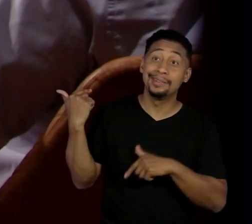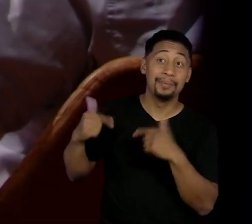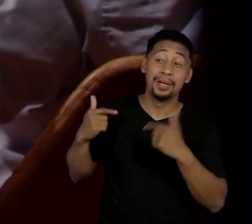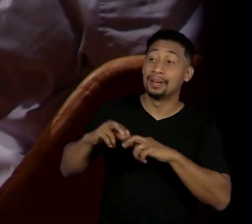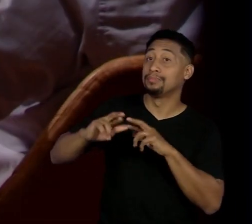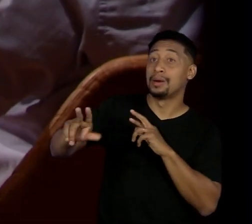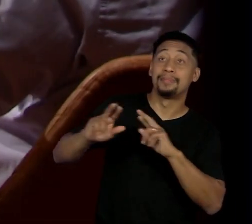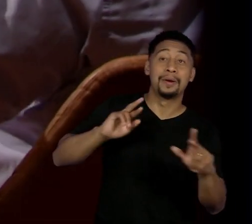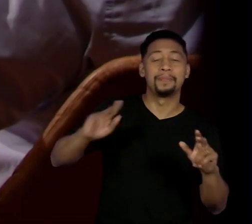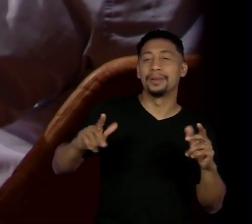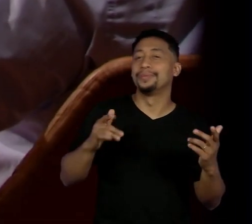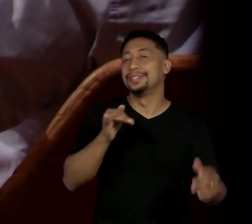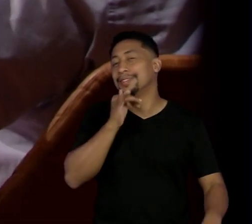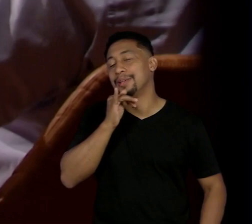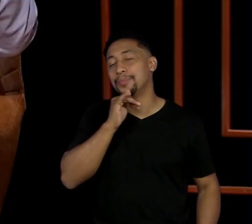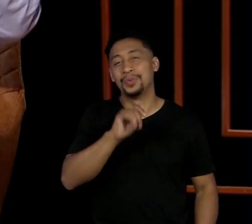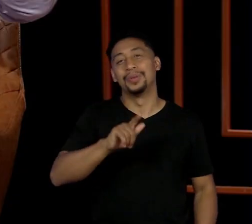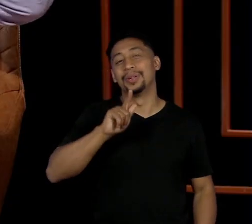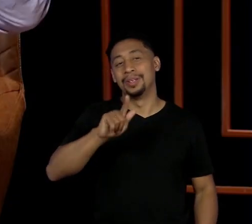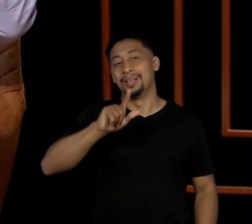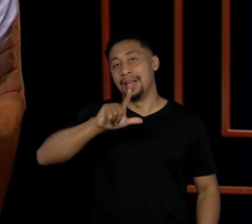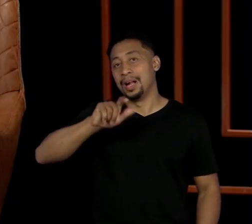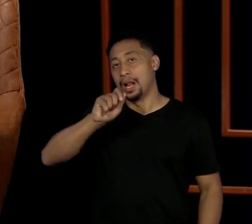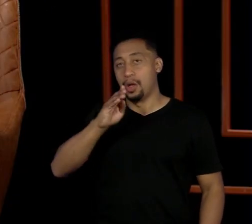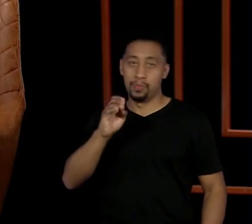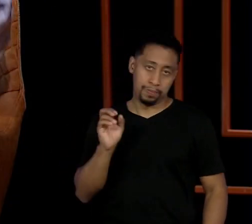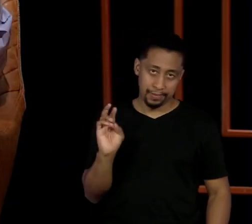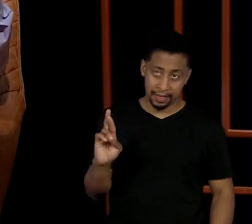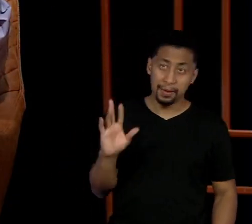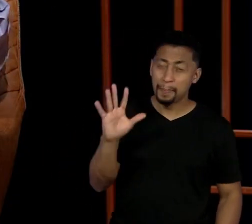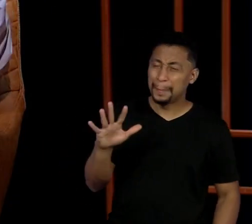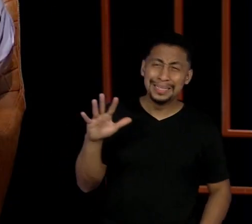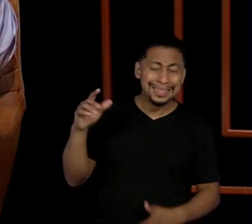exemplo, o Glauber e tal e tal. O Babenco era dono de um universo